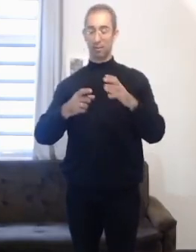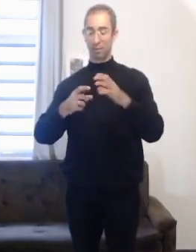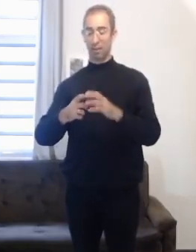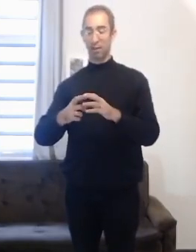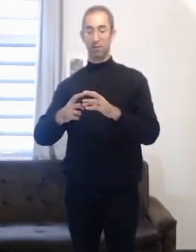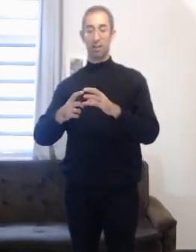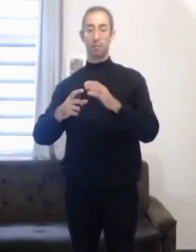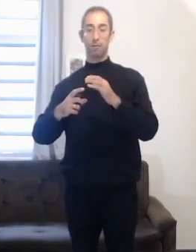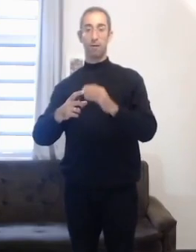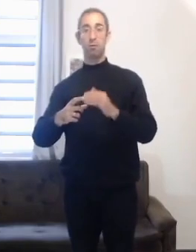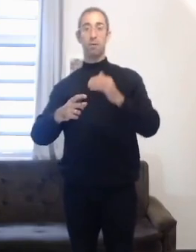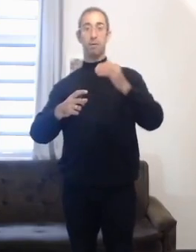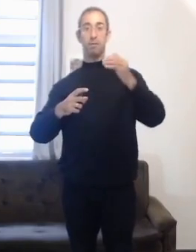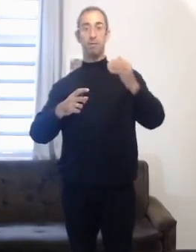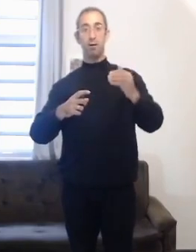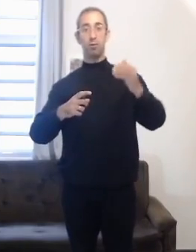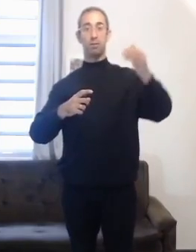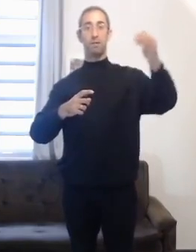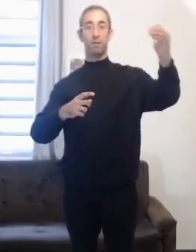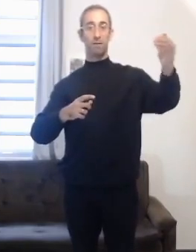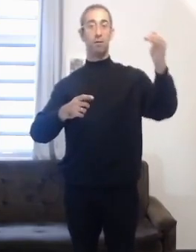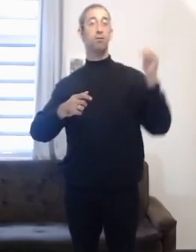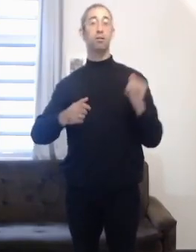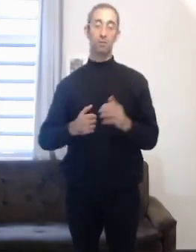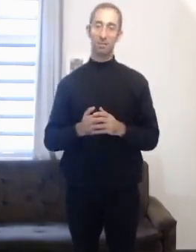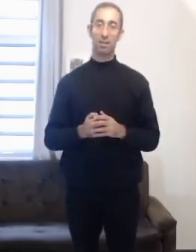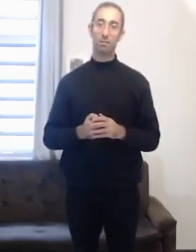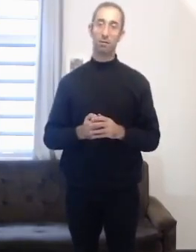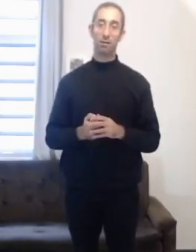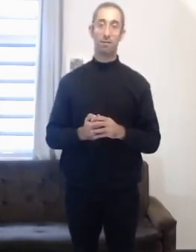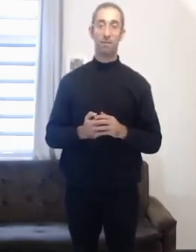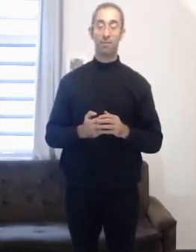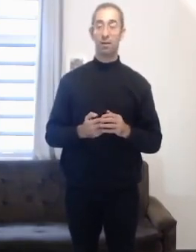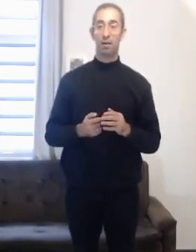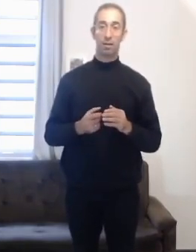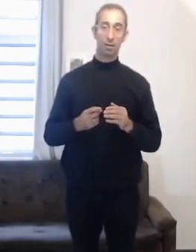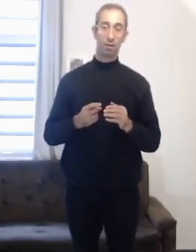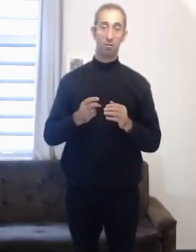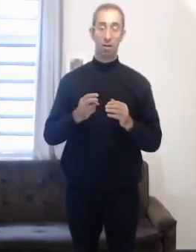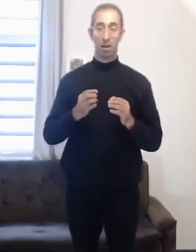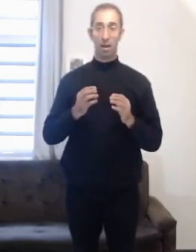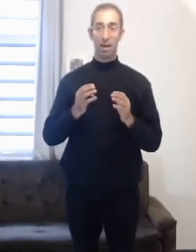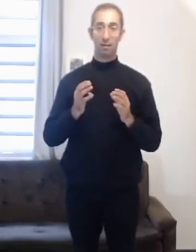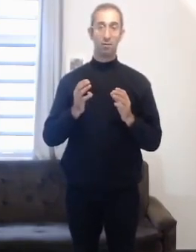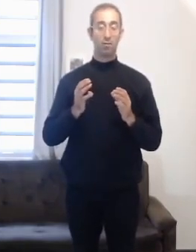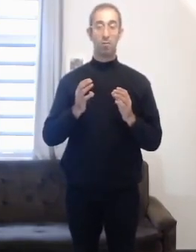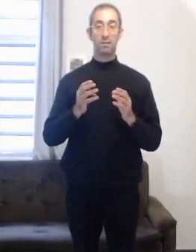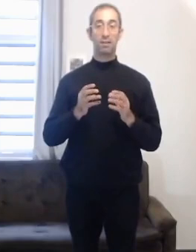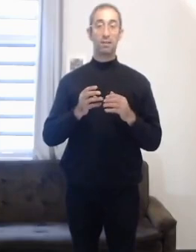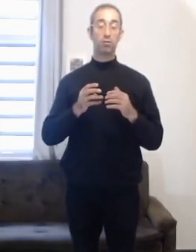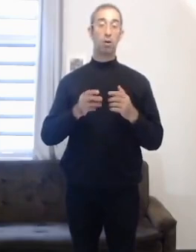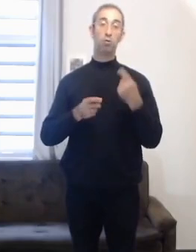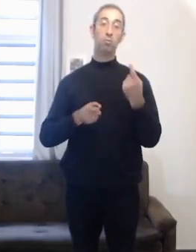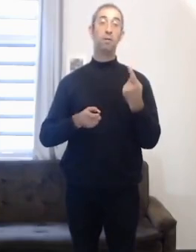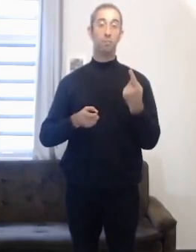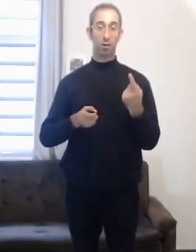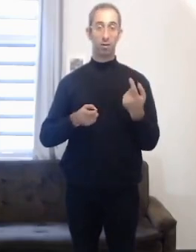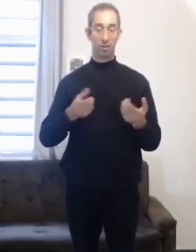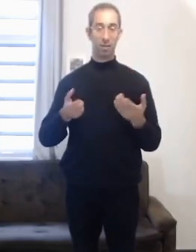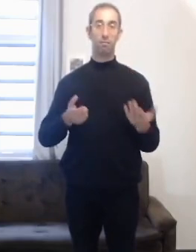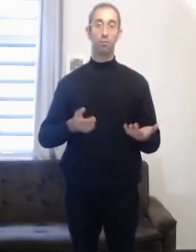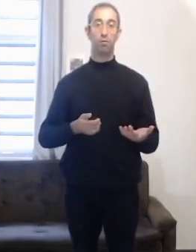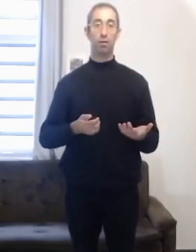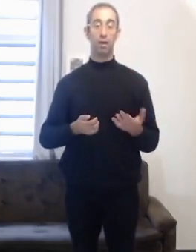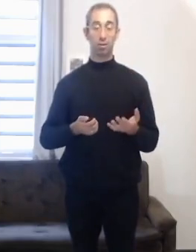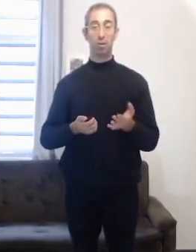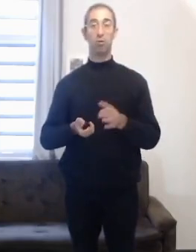com a outra. Você tem que provar uma para provar a outra, por exemplo, né? Então, não precisa ter só uma